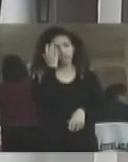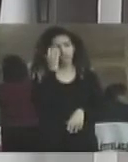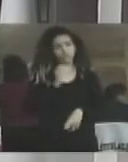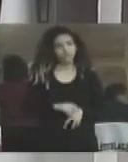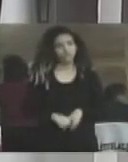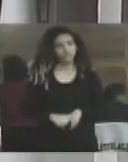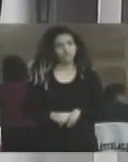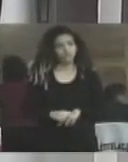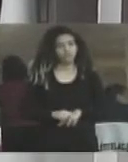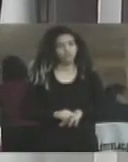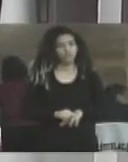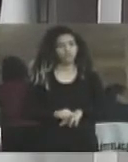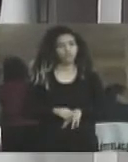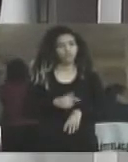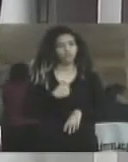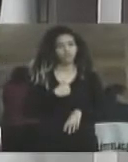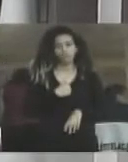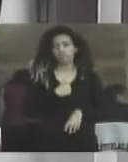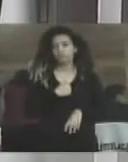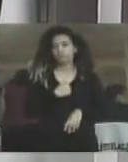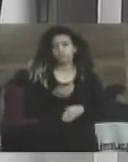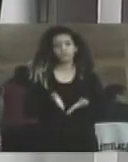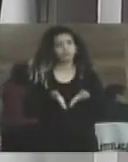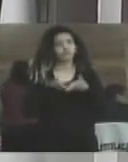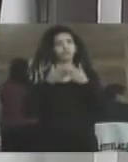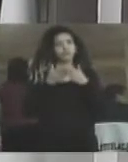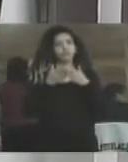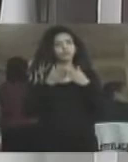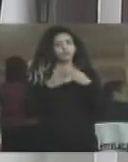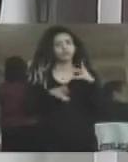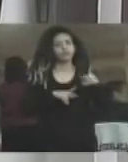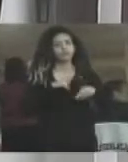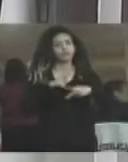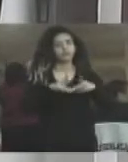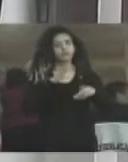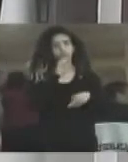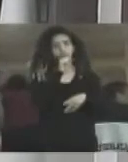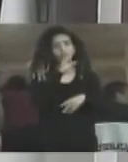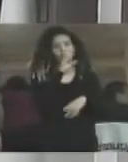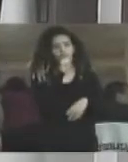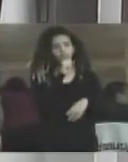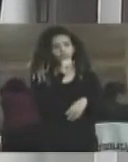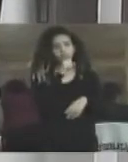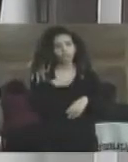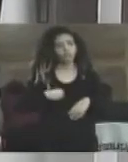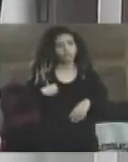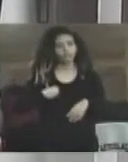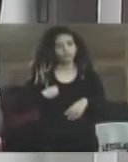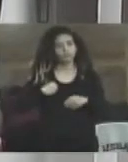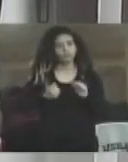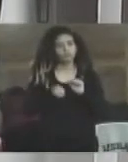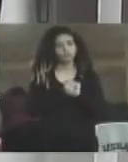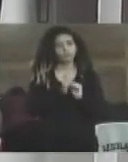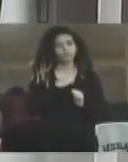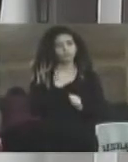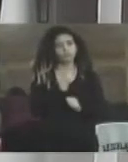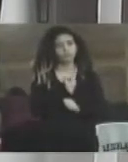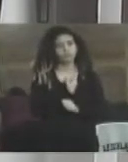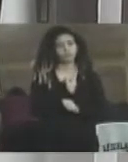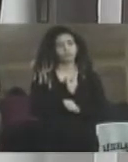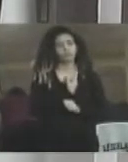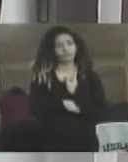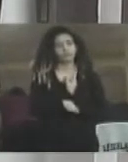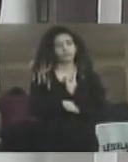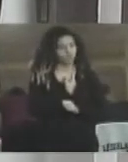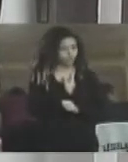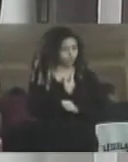trabalhadores, né? E eu clamo à população que, no sábado, esteja presente conosco lá, por um abraço